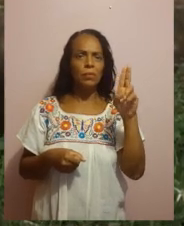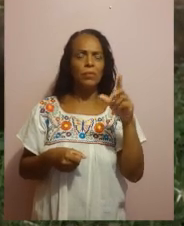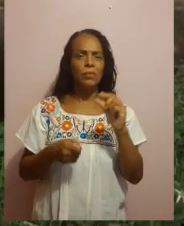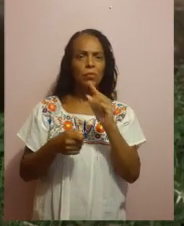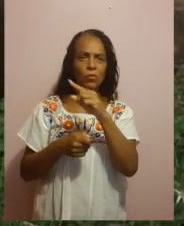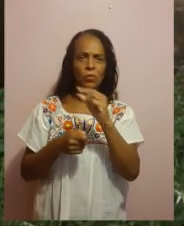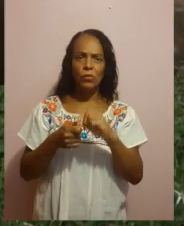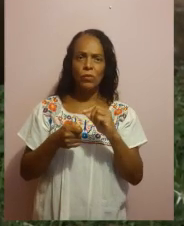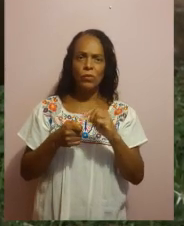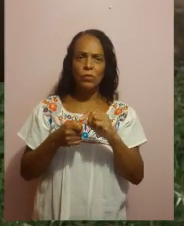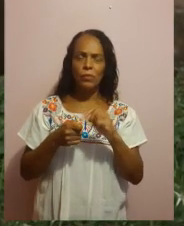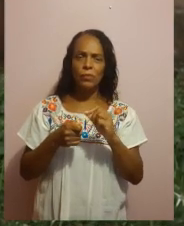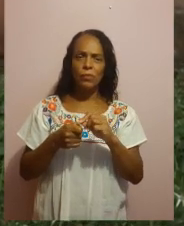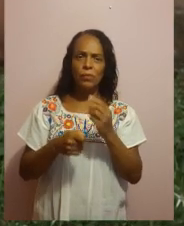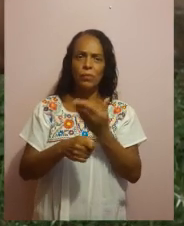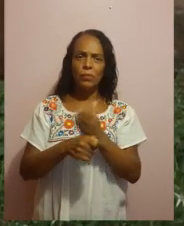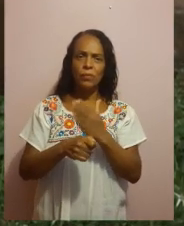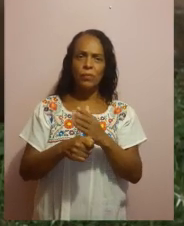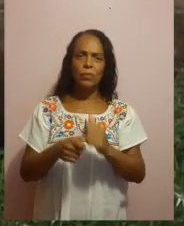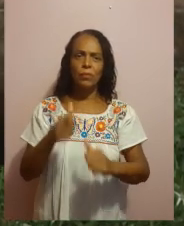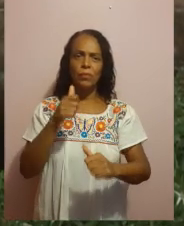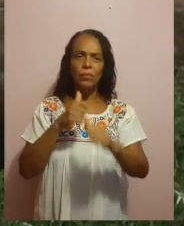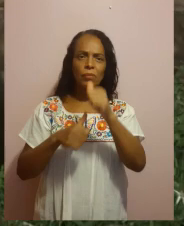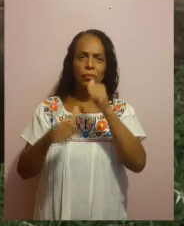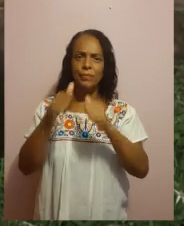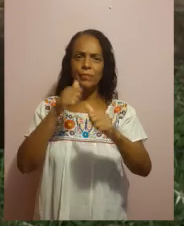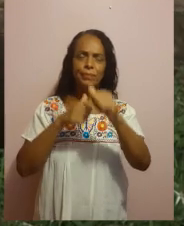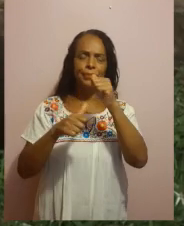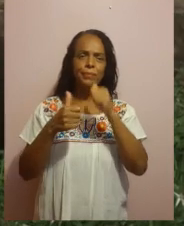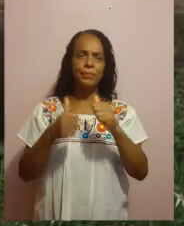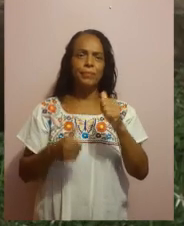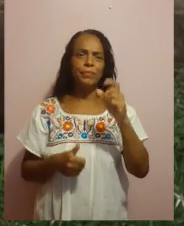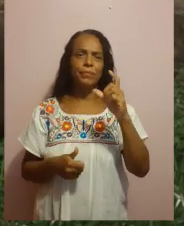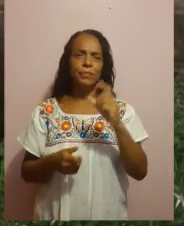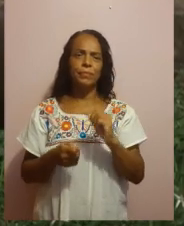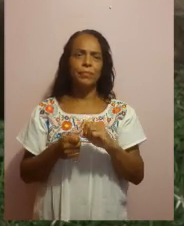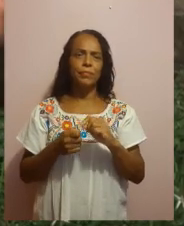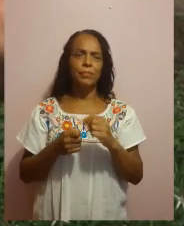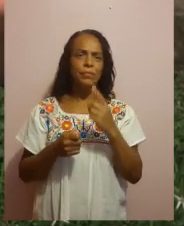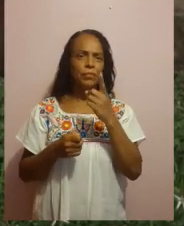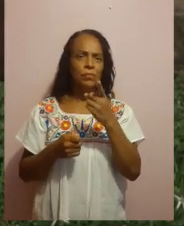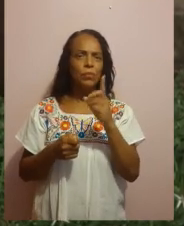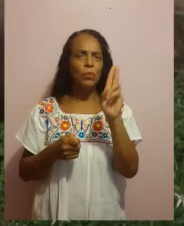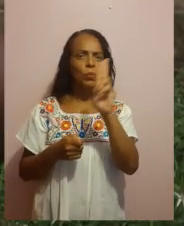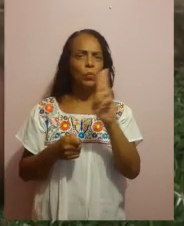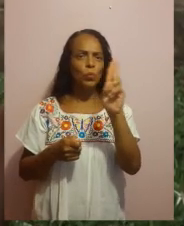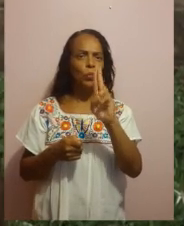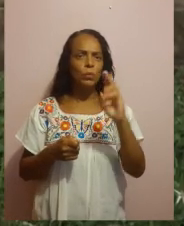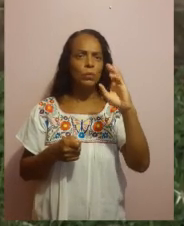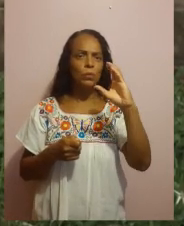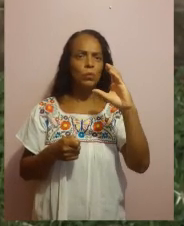pratica um negócio aí de uma beberagem, que o senhor dá um chá.